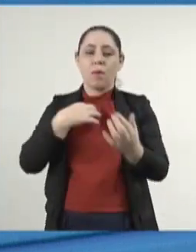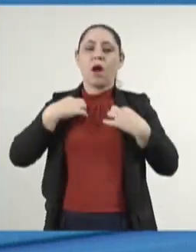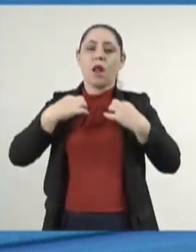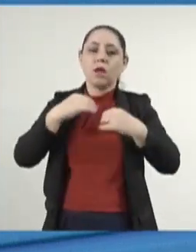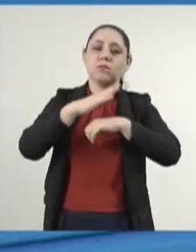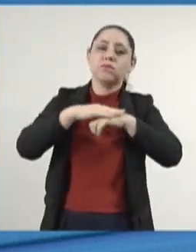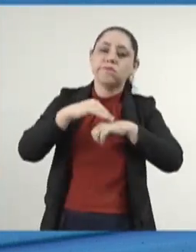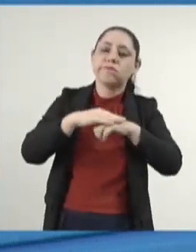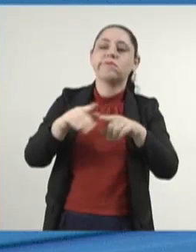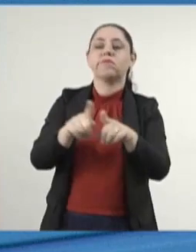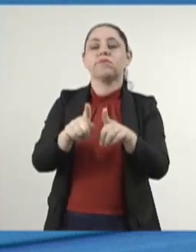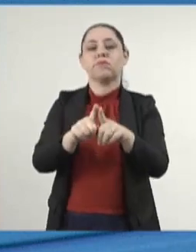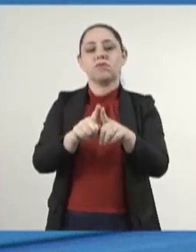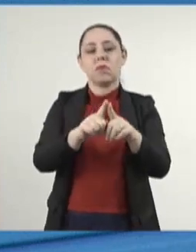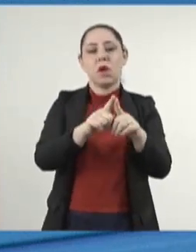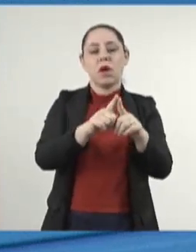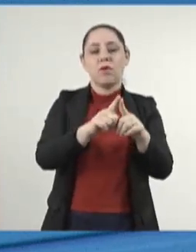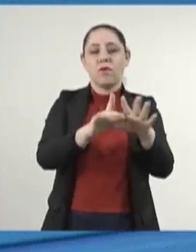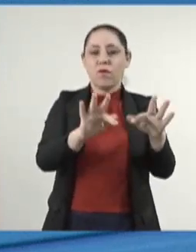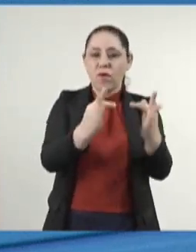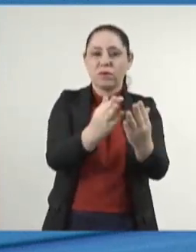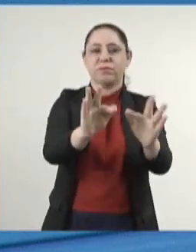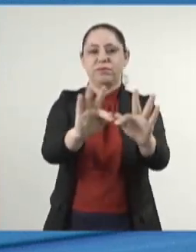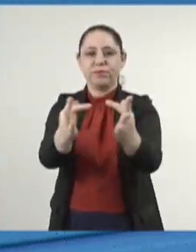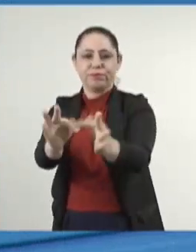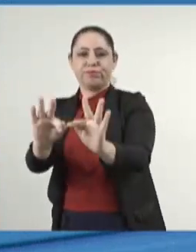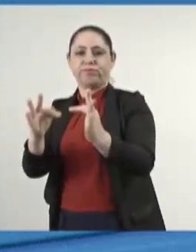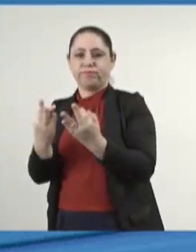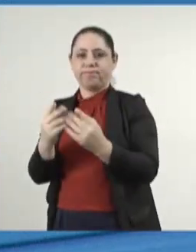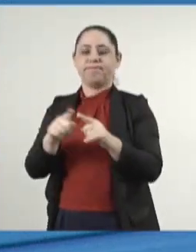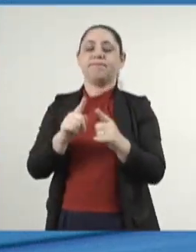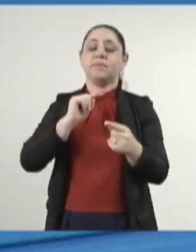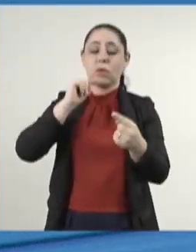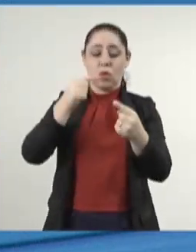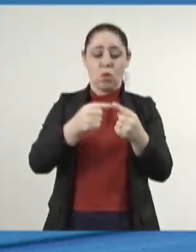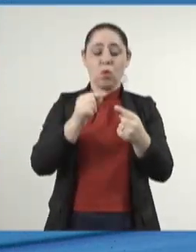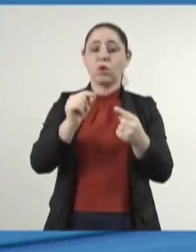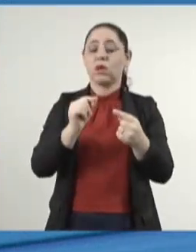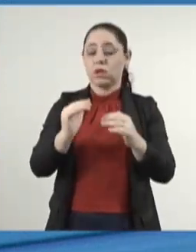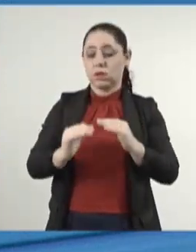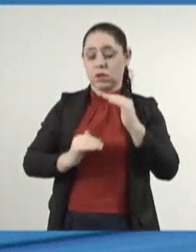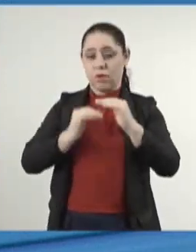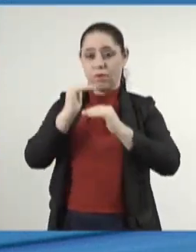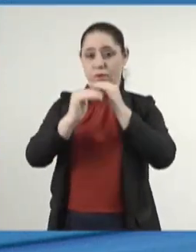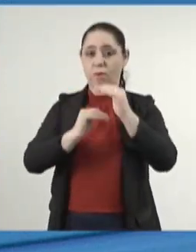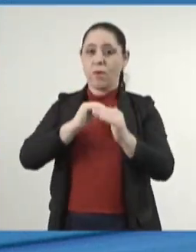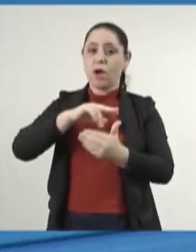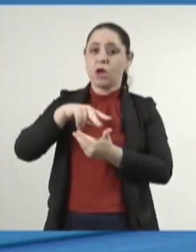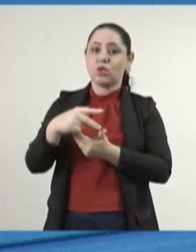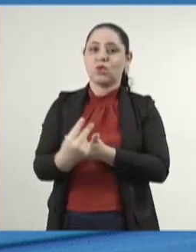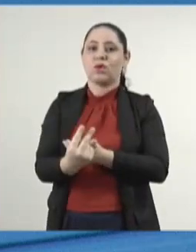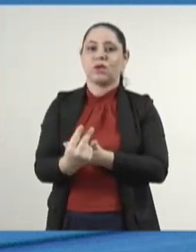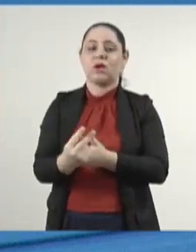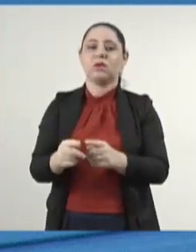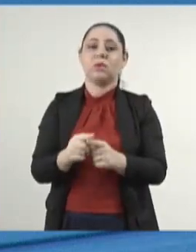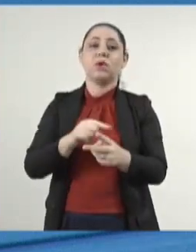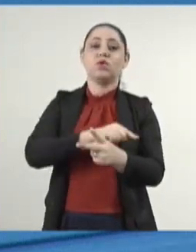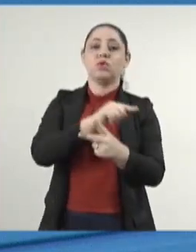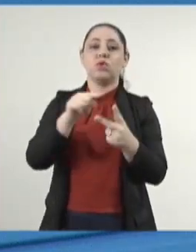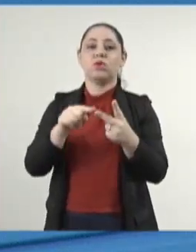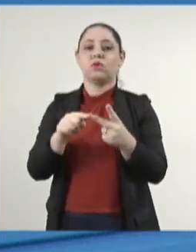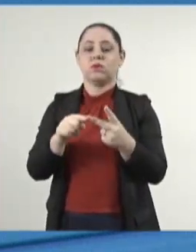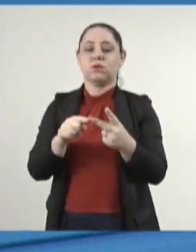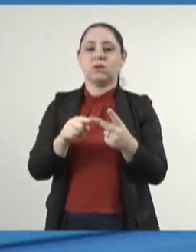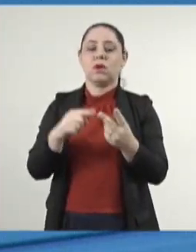famílias ribeirinhas. Essa missão cumpriu com o Objetivo de Desenvolvimento Sustentável número 2